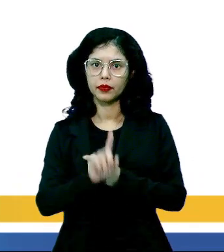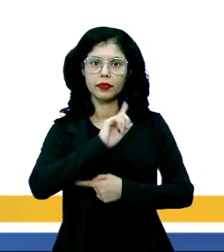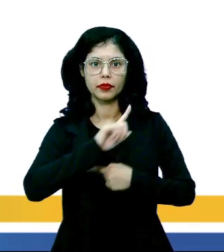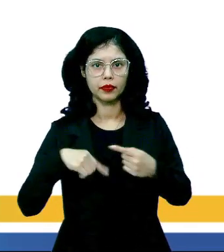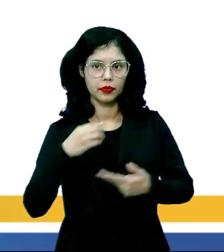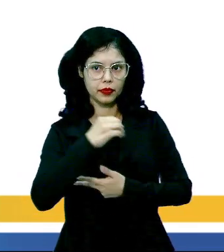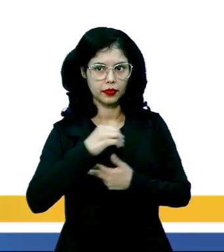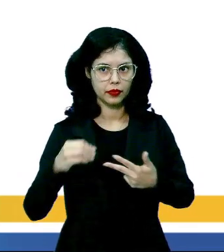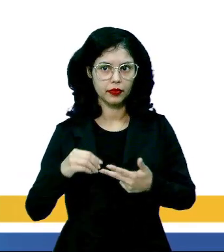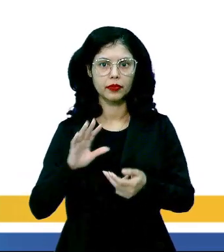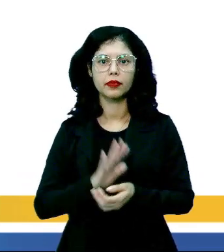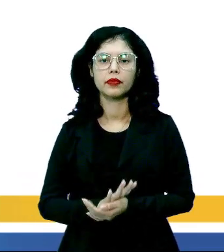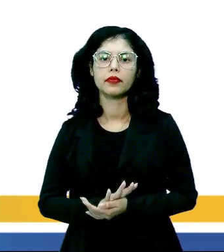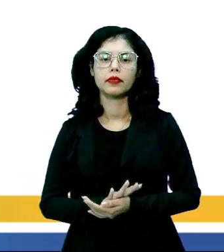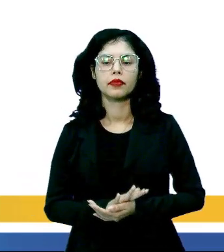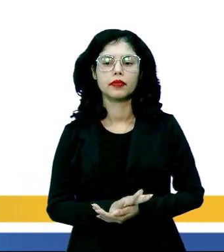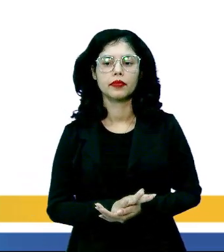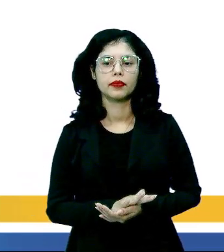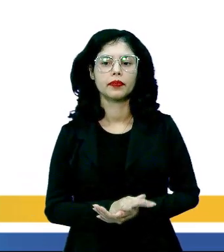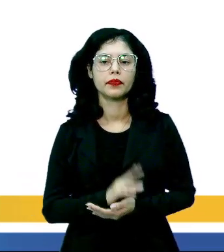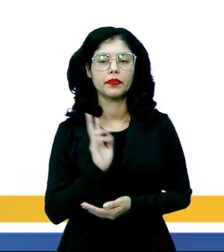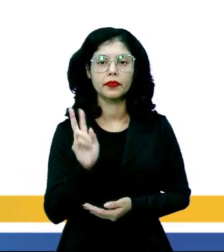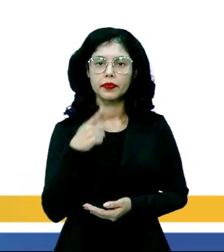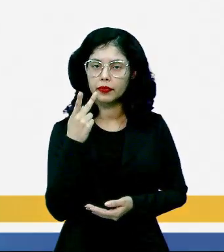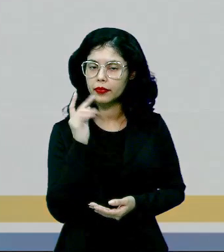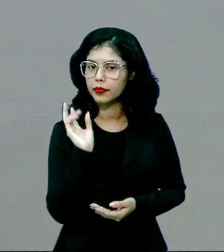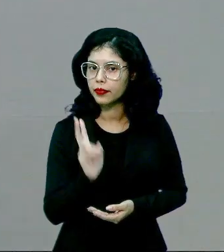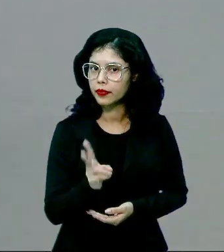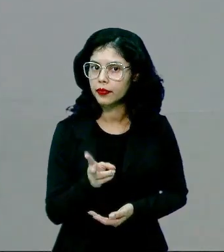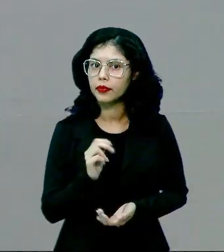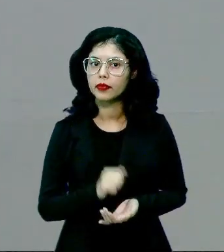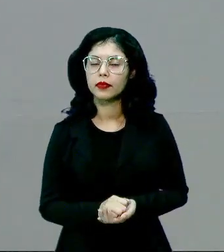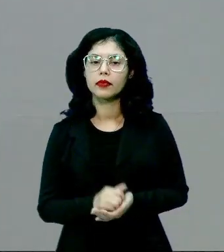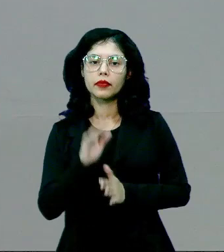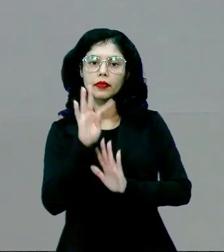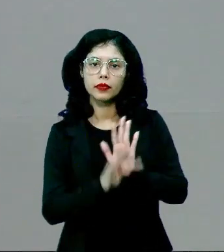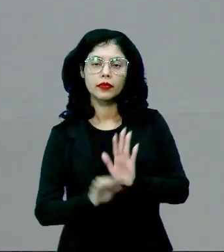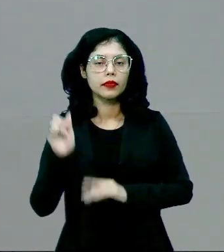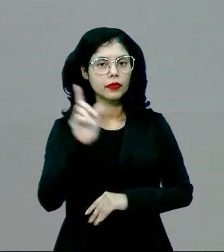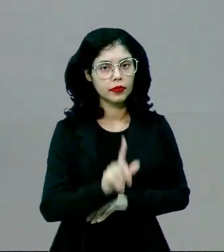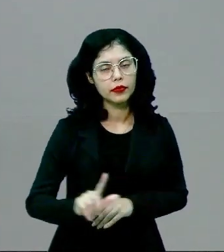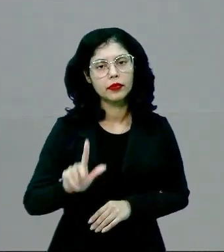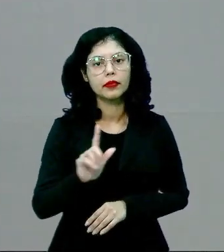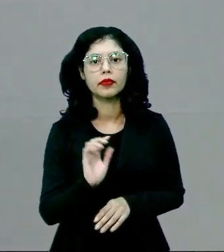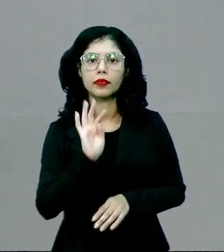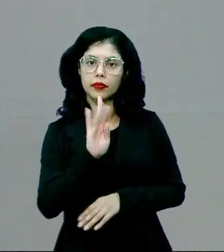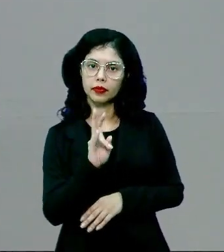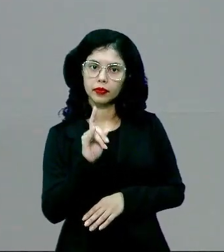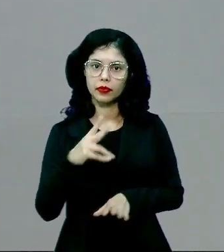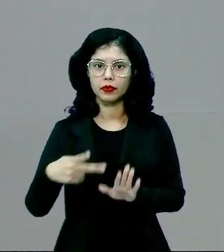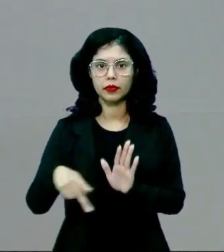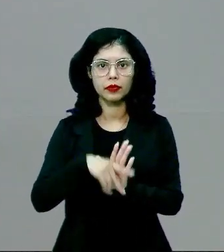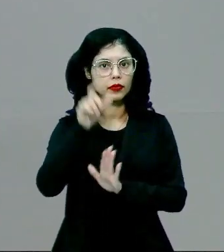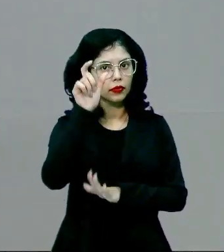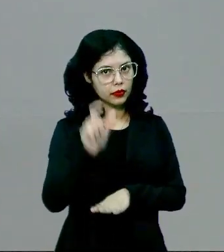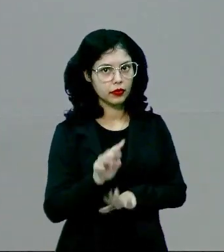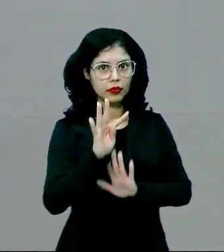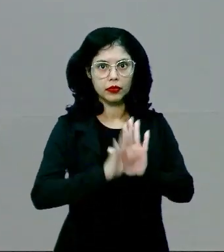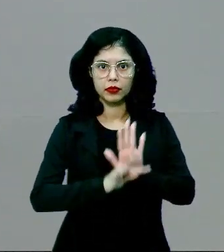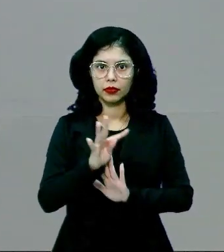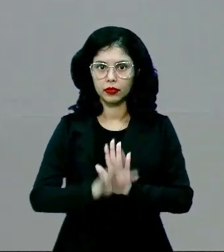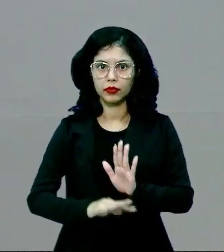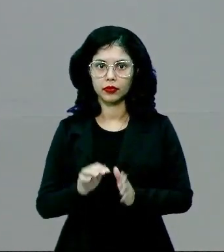do Enem Tá mas eu digo sempre galera os textos literários a biografia pertence a esse